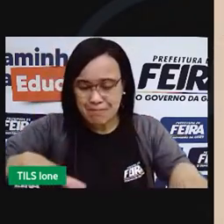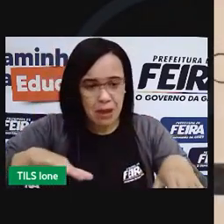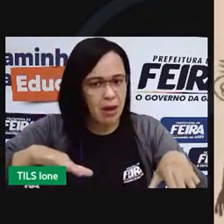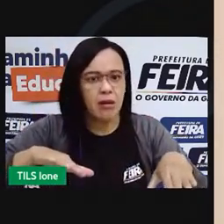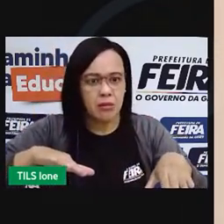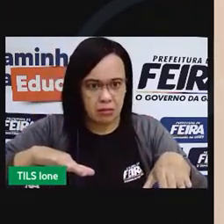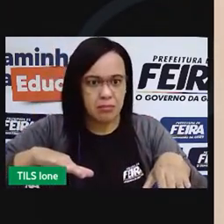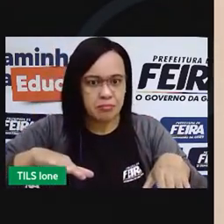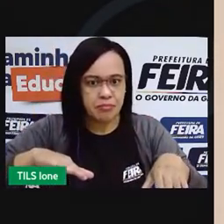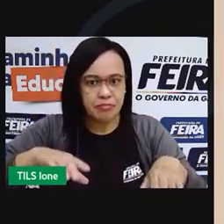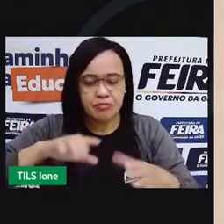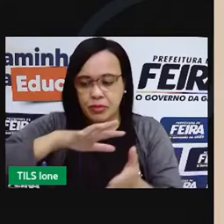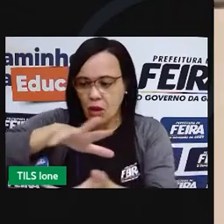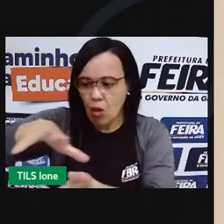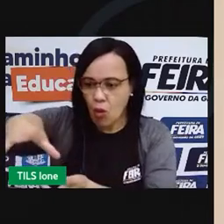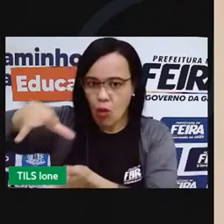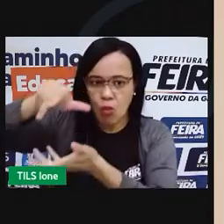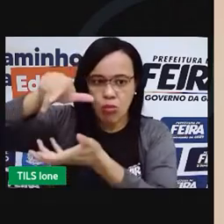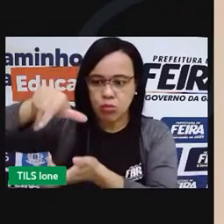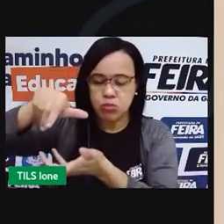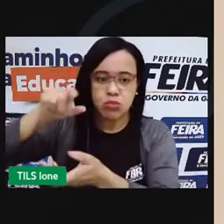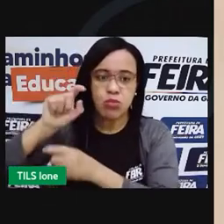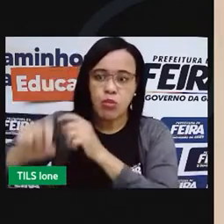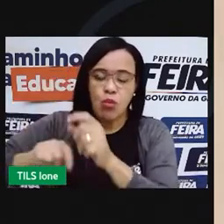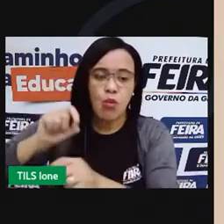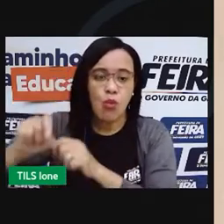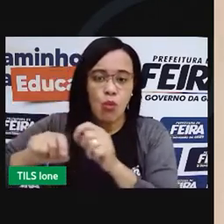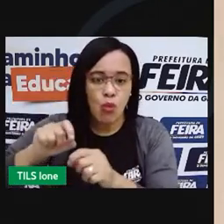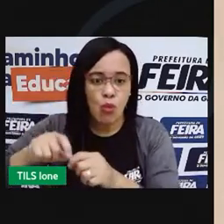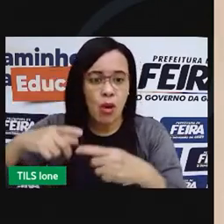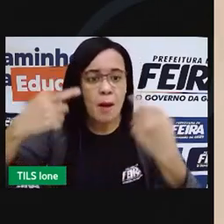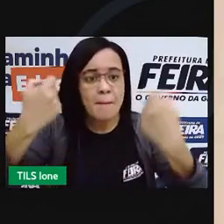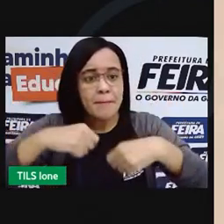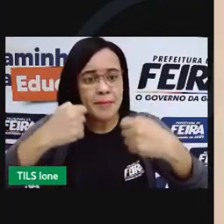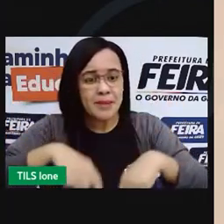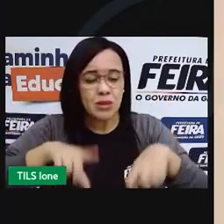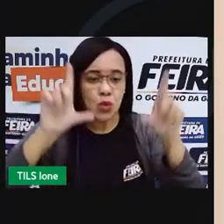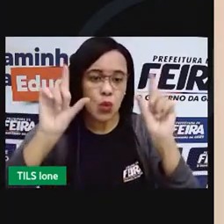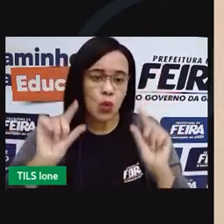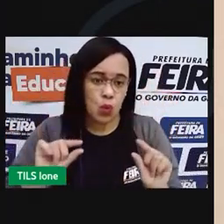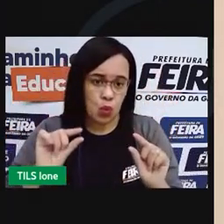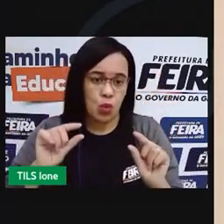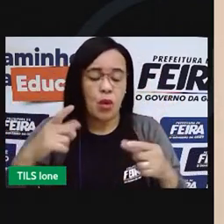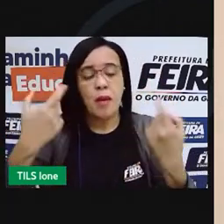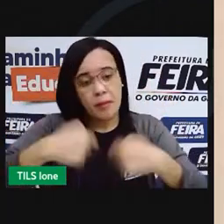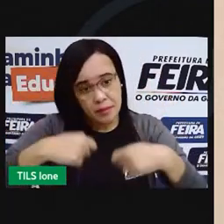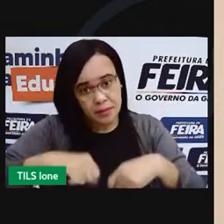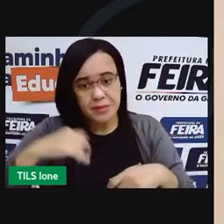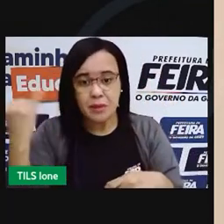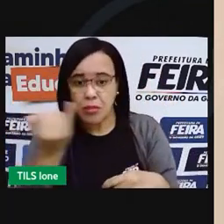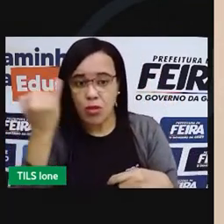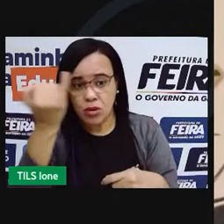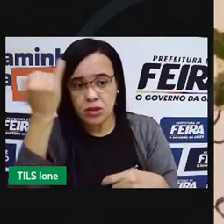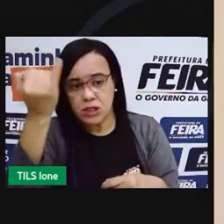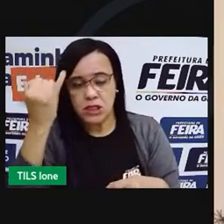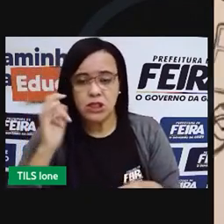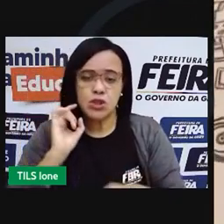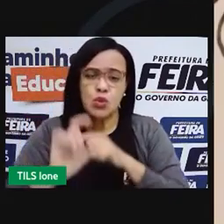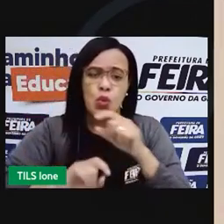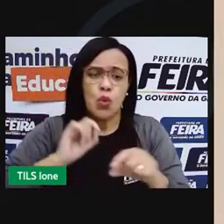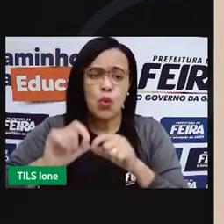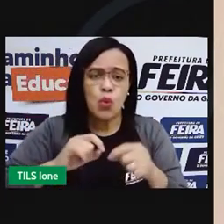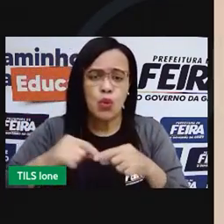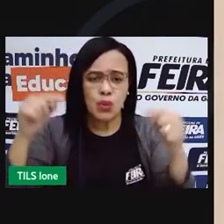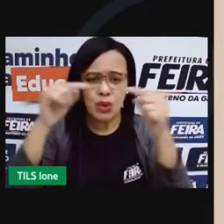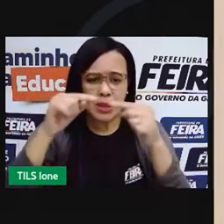meio. É urgente diminuir nossa pegada ecológica, que é a forma como medimos o tamanho do impacto de tudo